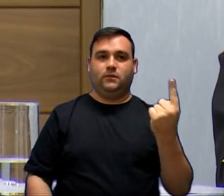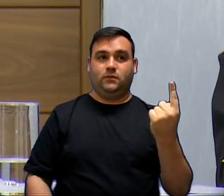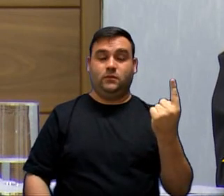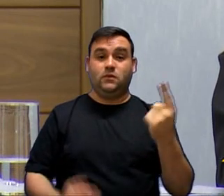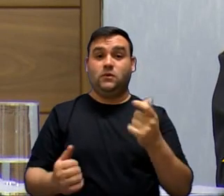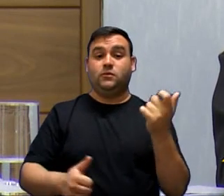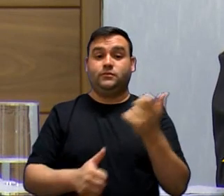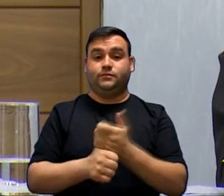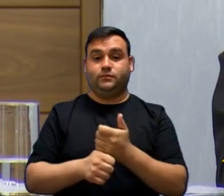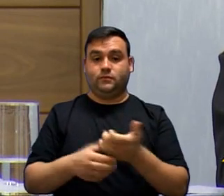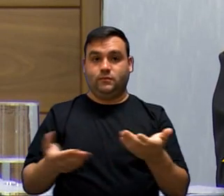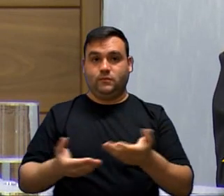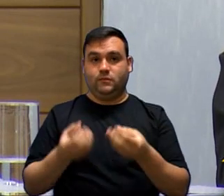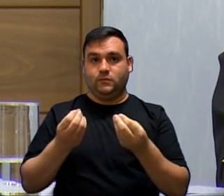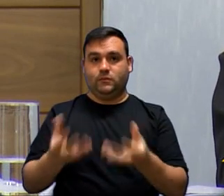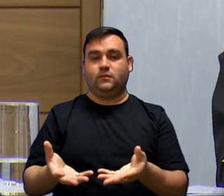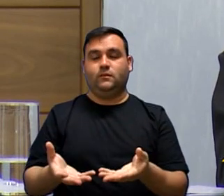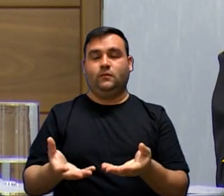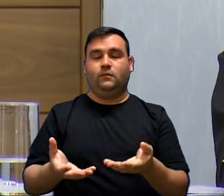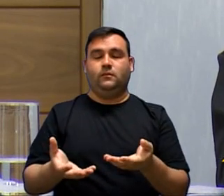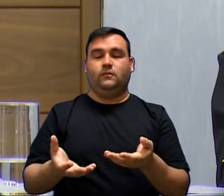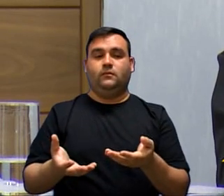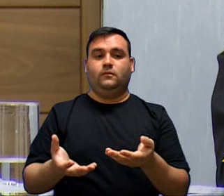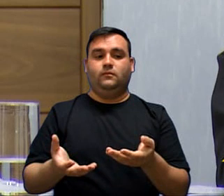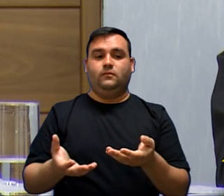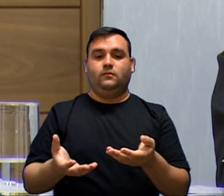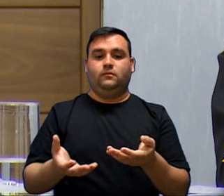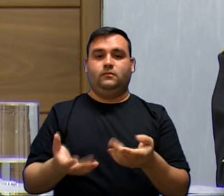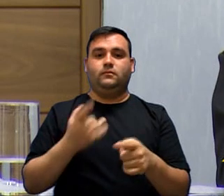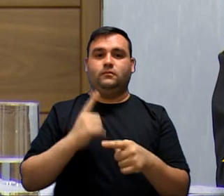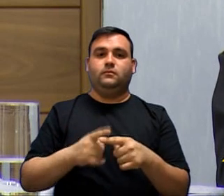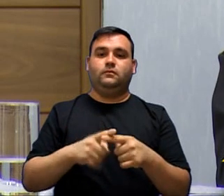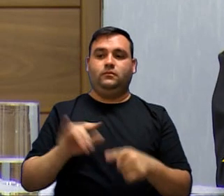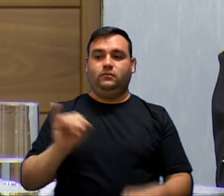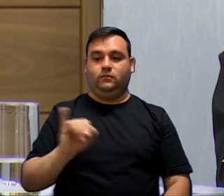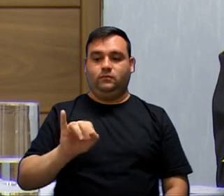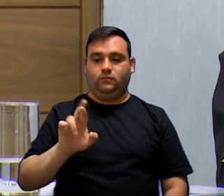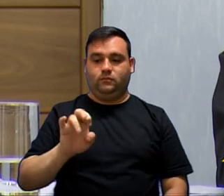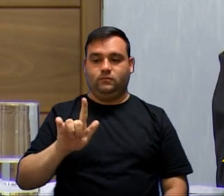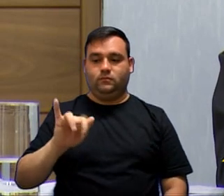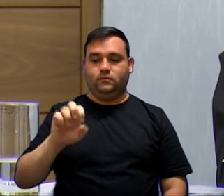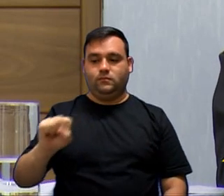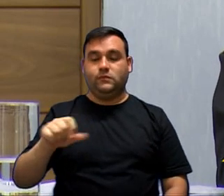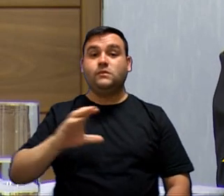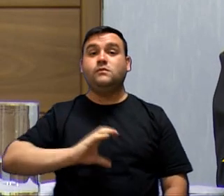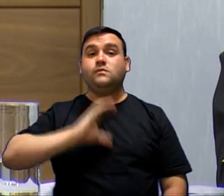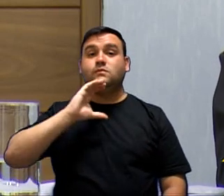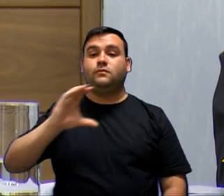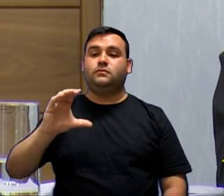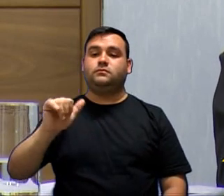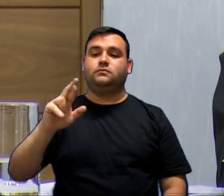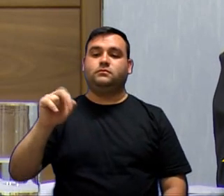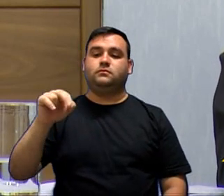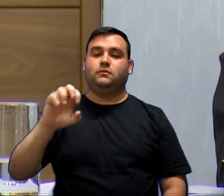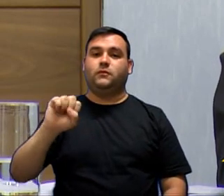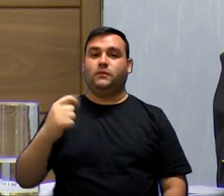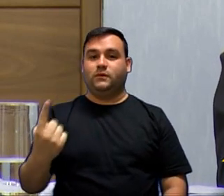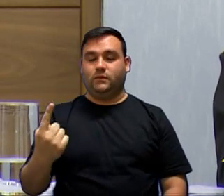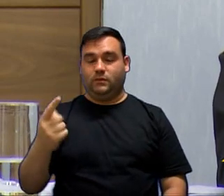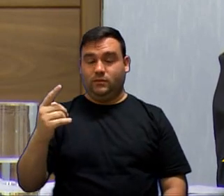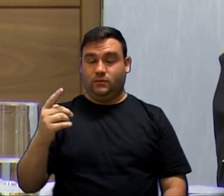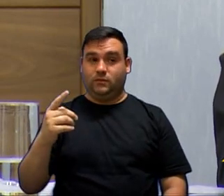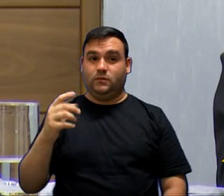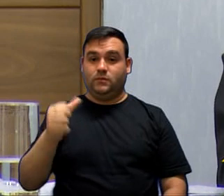o substitutivo foi encaminhado para que a Irmã Regis fique na creche Carandá